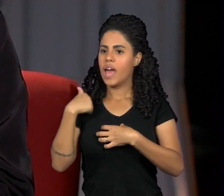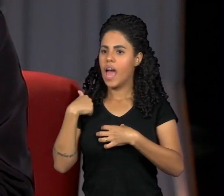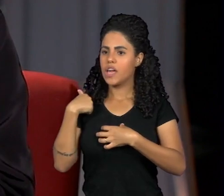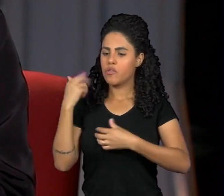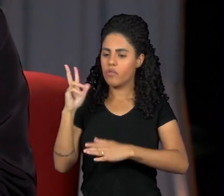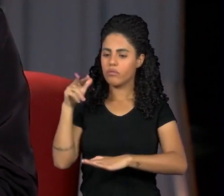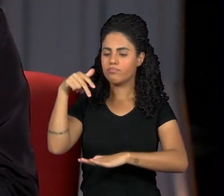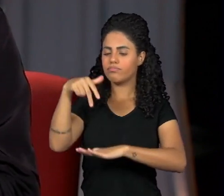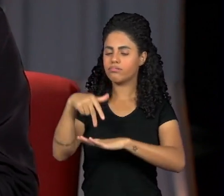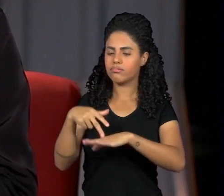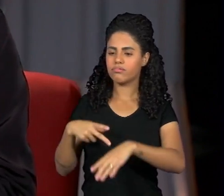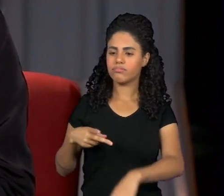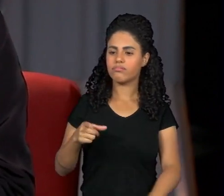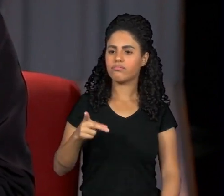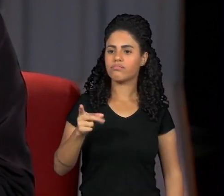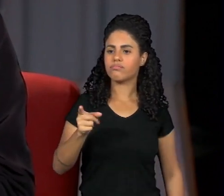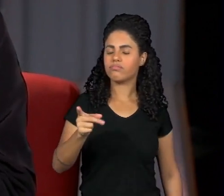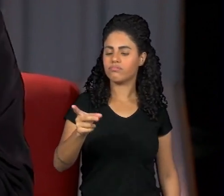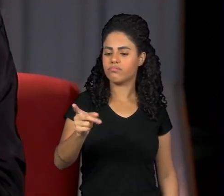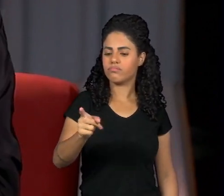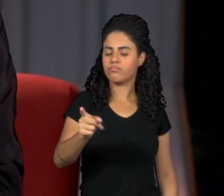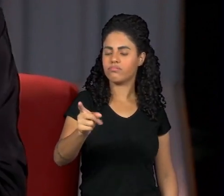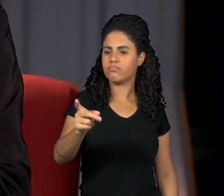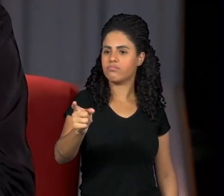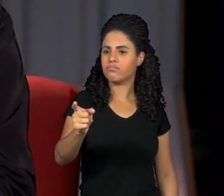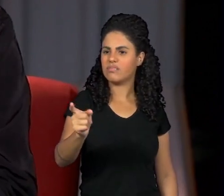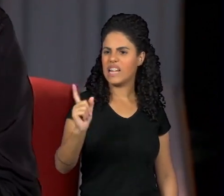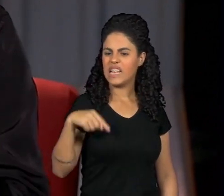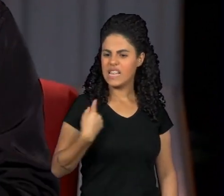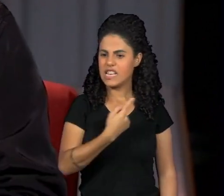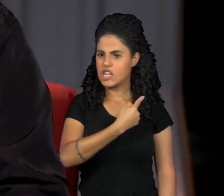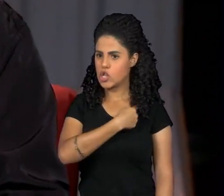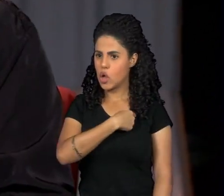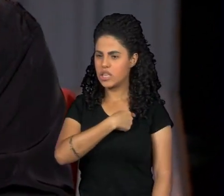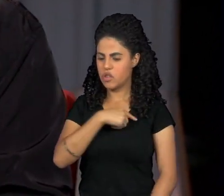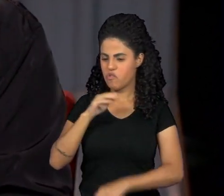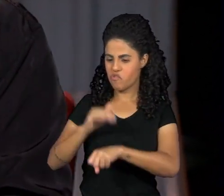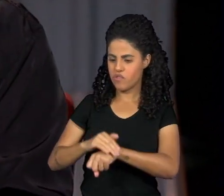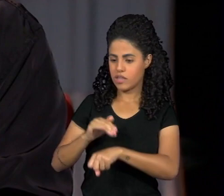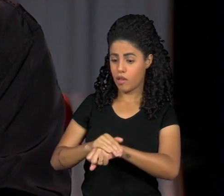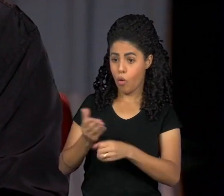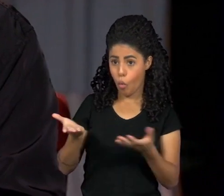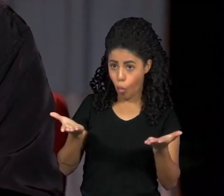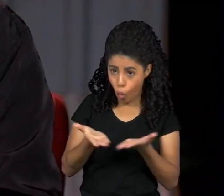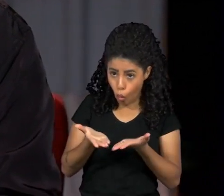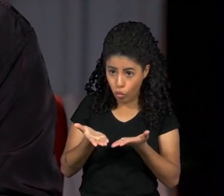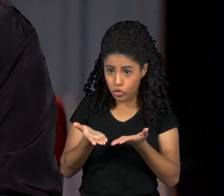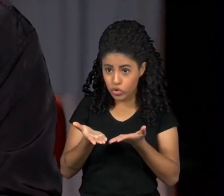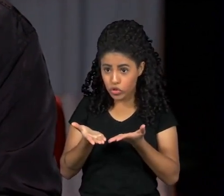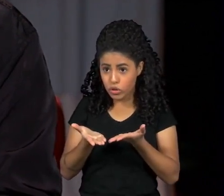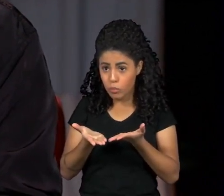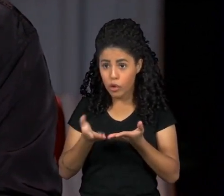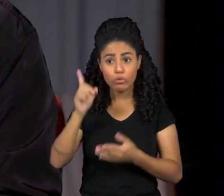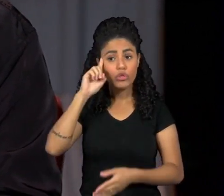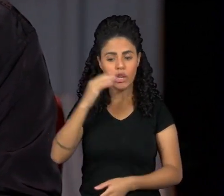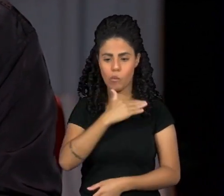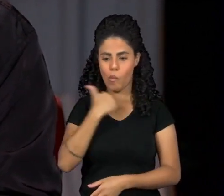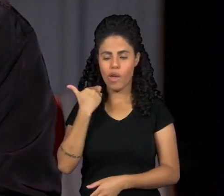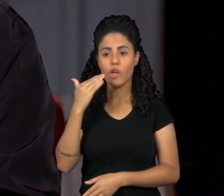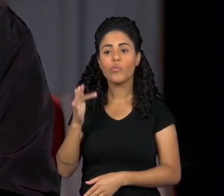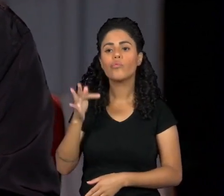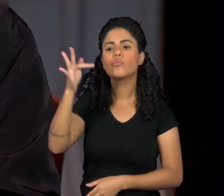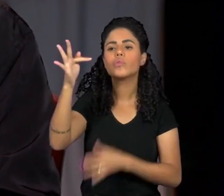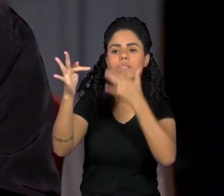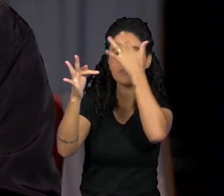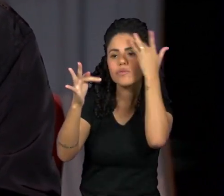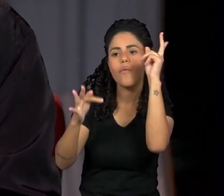imortalidade, eternidade. E parece que projetamos isso naquilo que fazemos, né? Se eu for pensar de uma maneira fria,